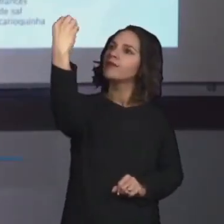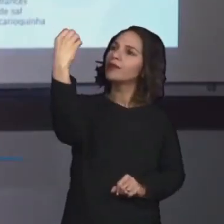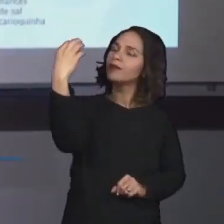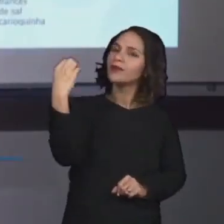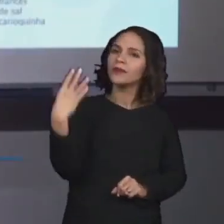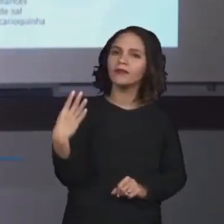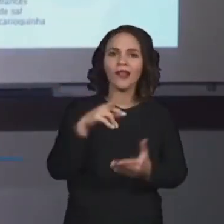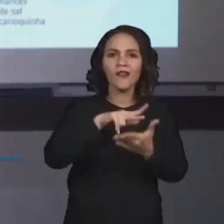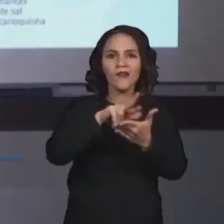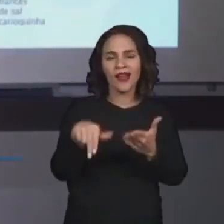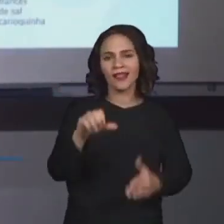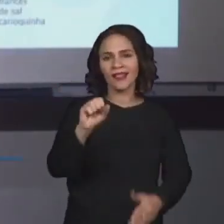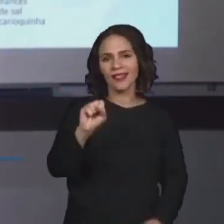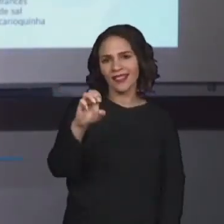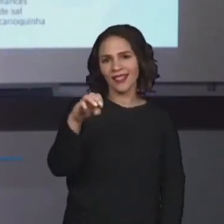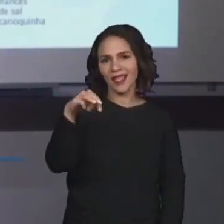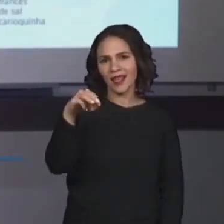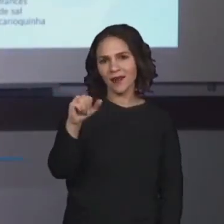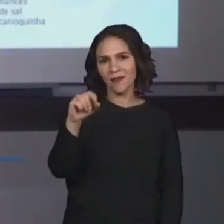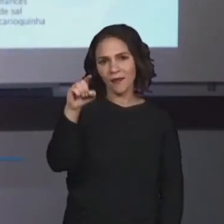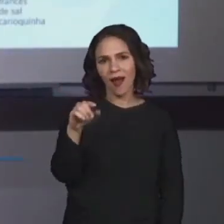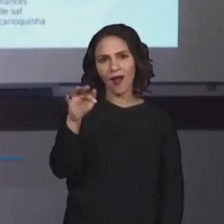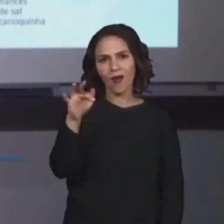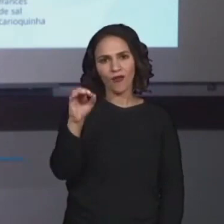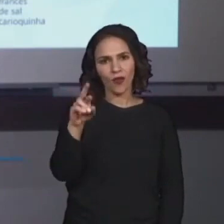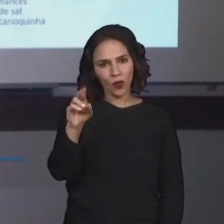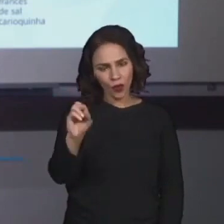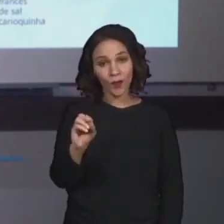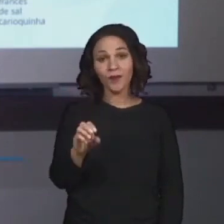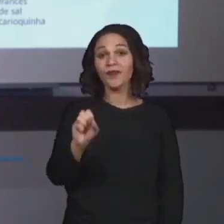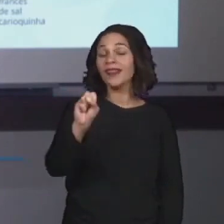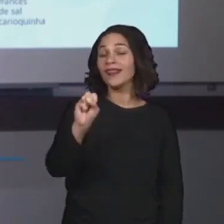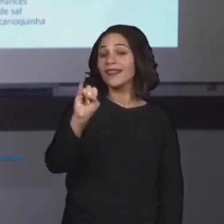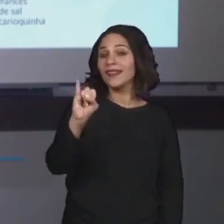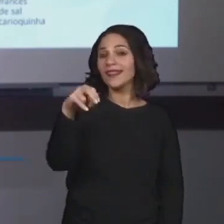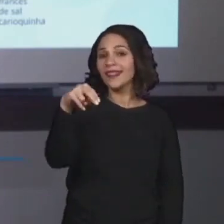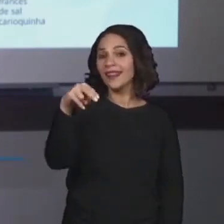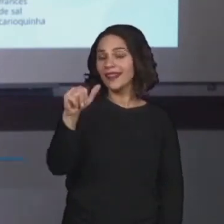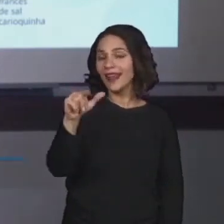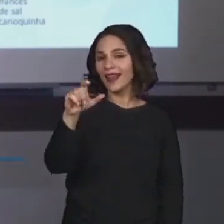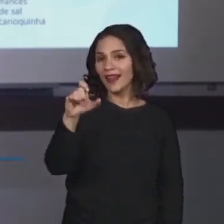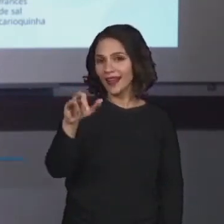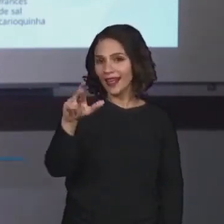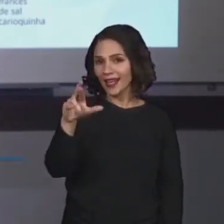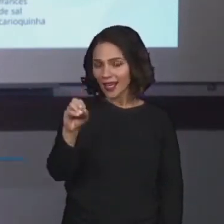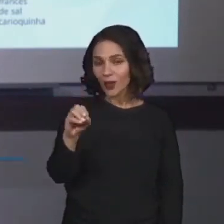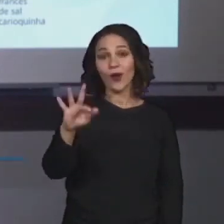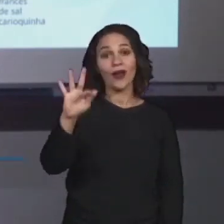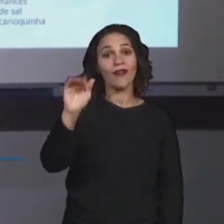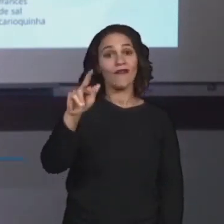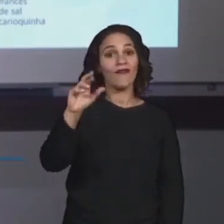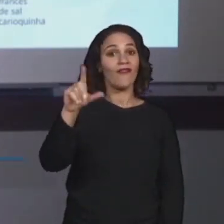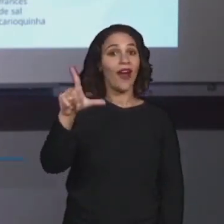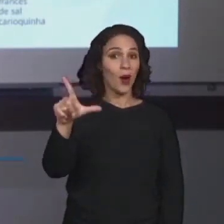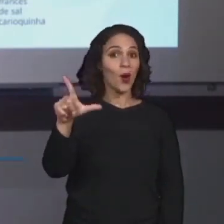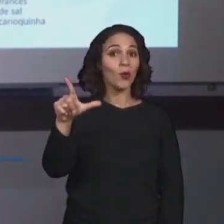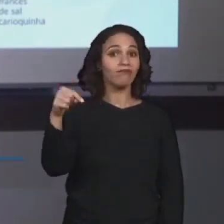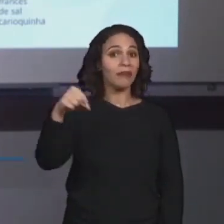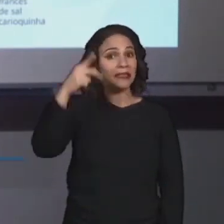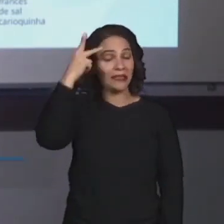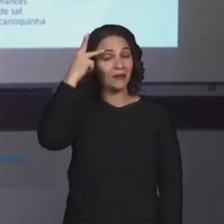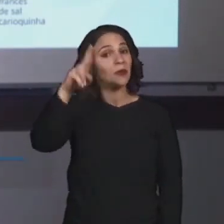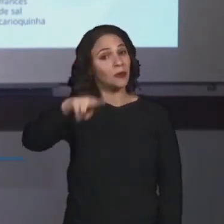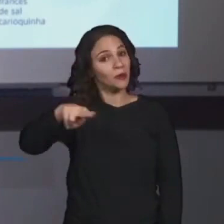sinaleiro, farol, que em cada lugar, cada região do país, nós falamos de uma maneira diferente. Aqui em São Paulo, nós usamos